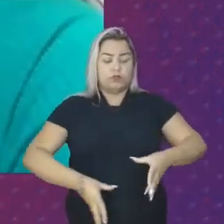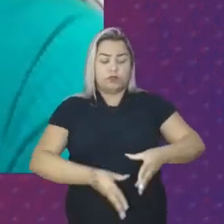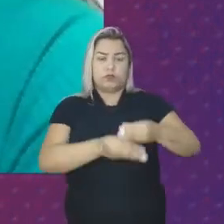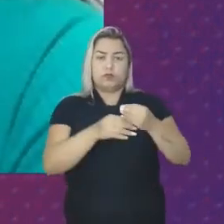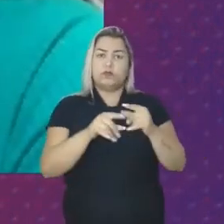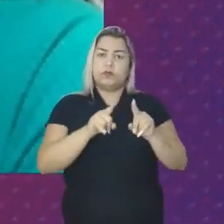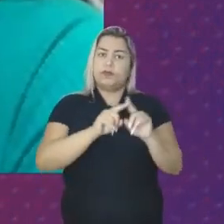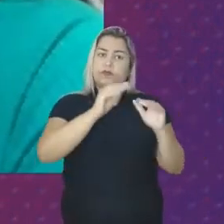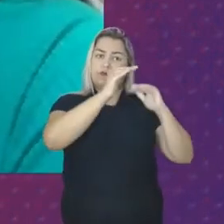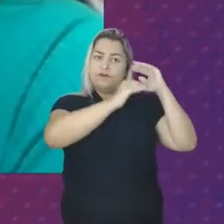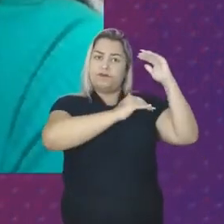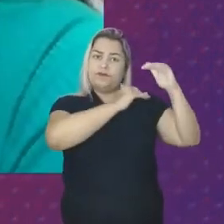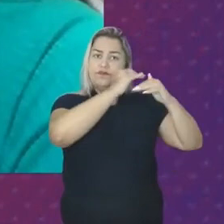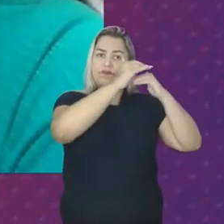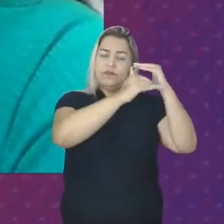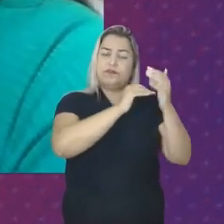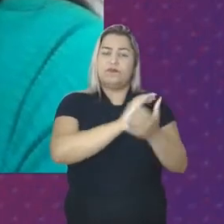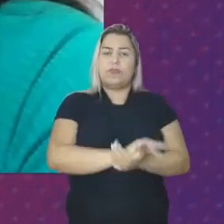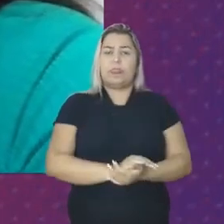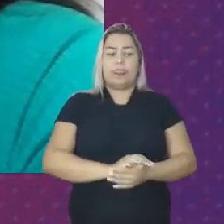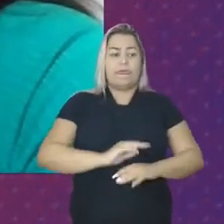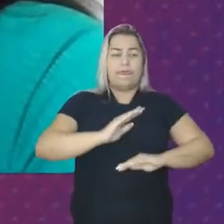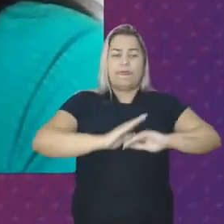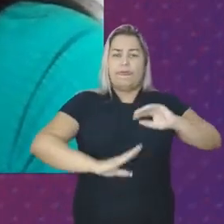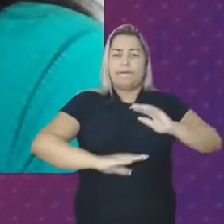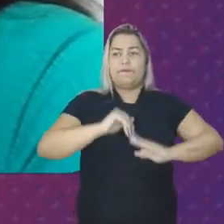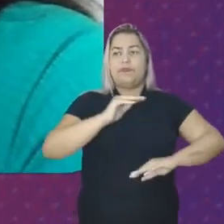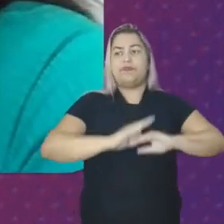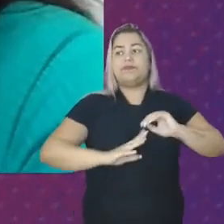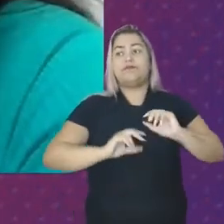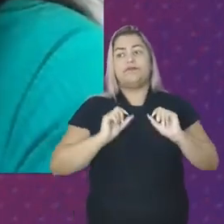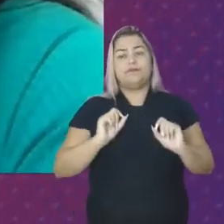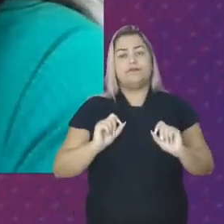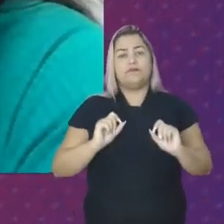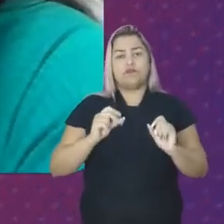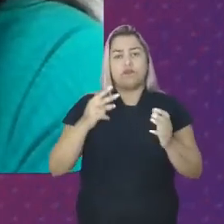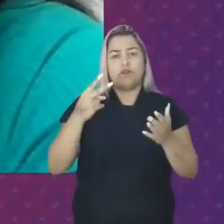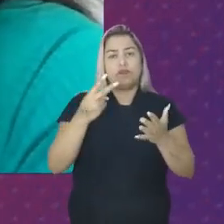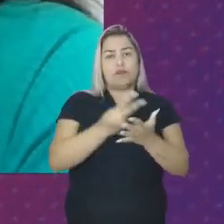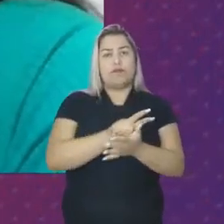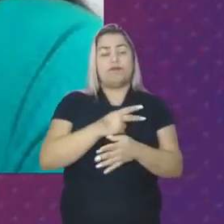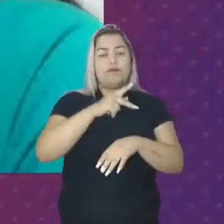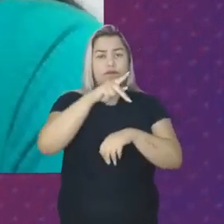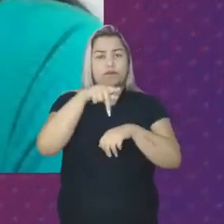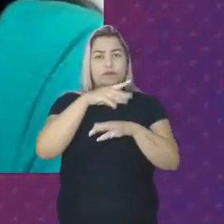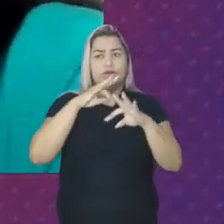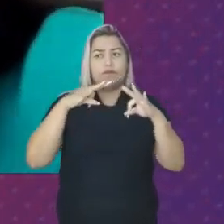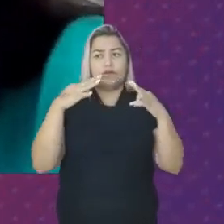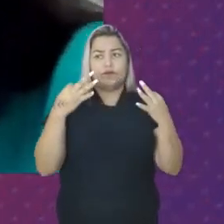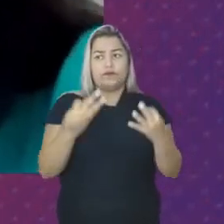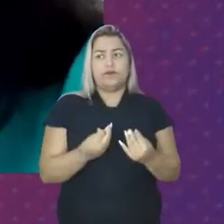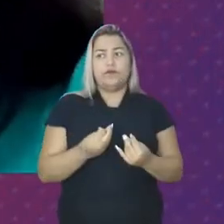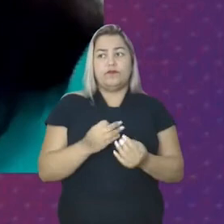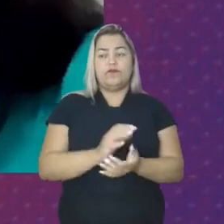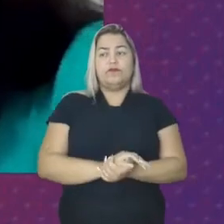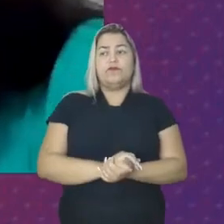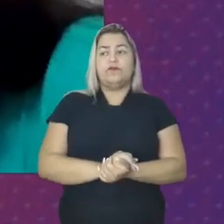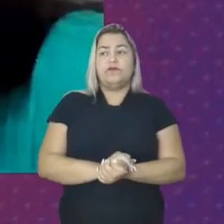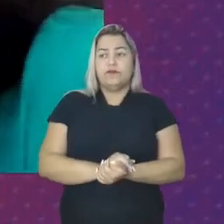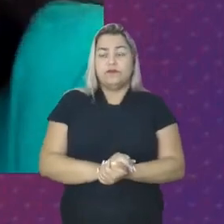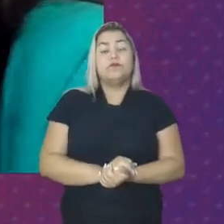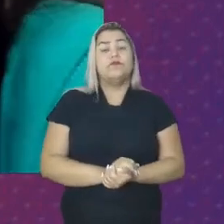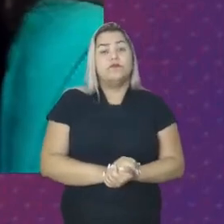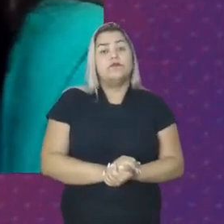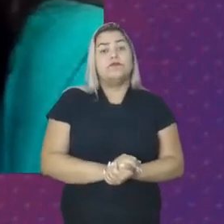quanto o desenvolvimento de novas ações, o que acabou impactando o país inteiro, né? Então, a gente tem,